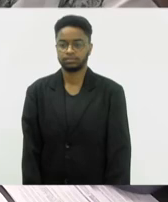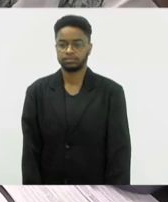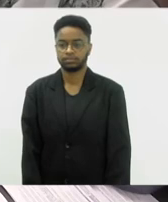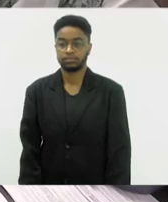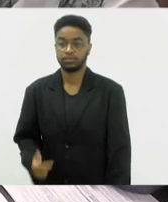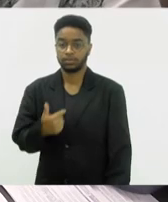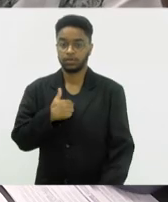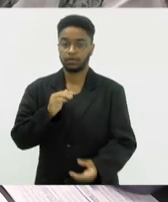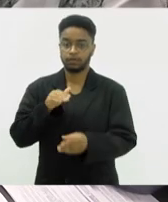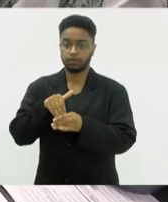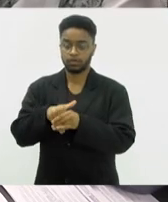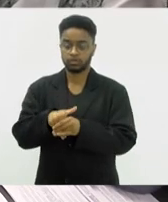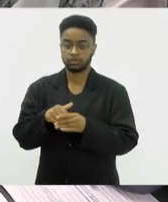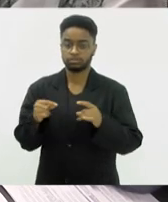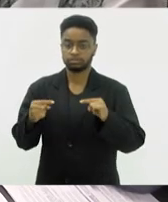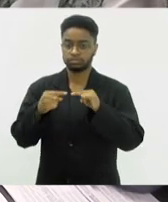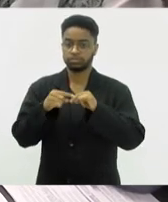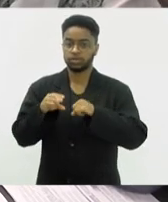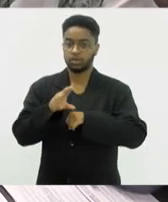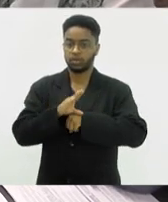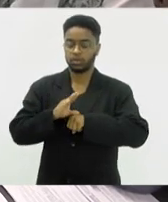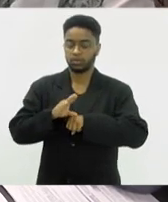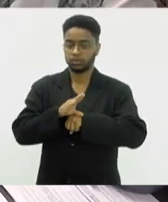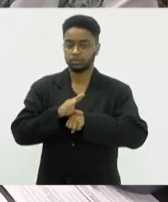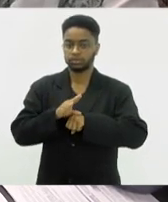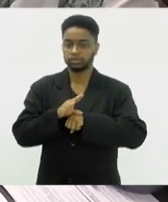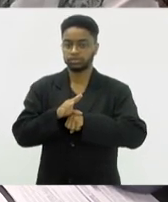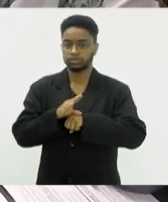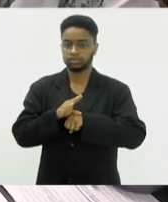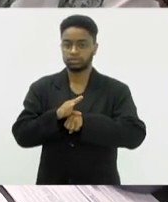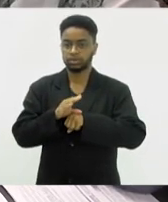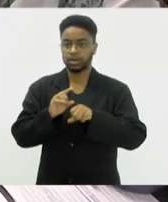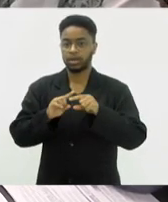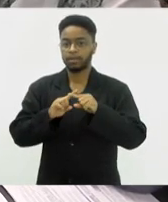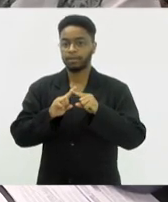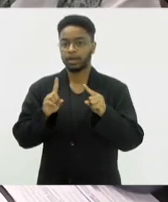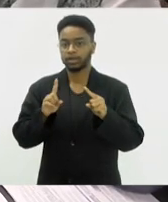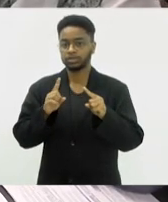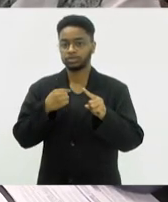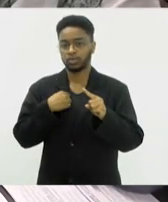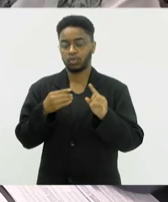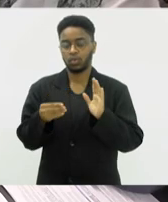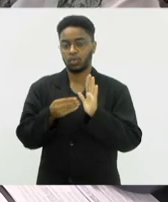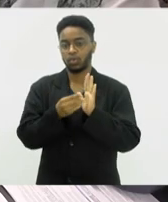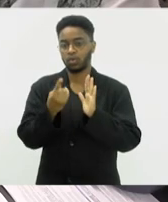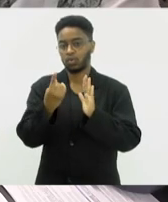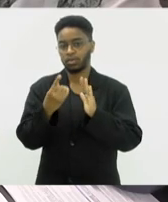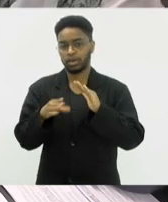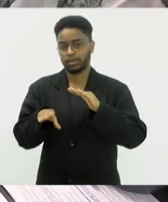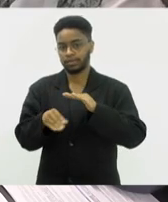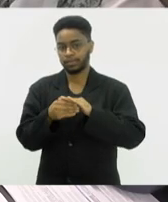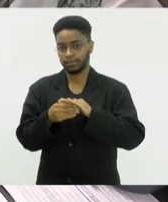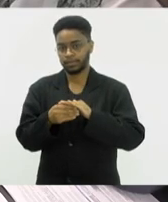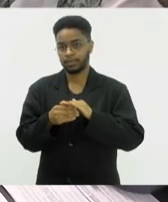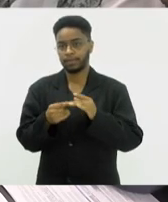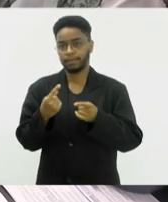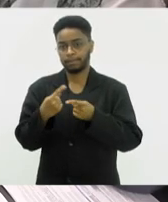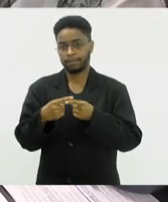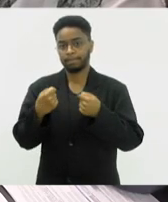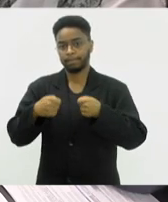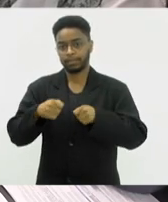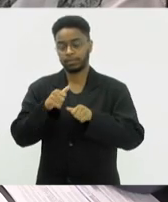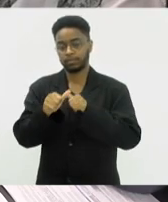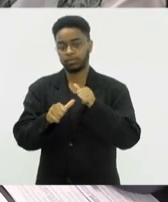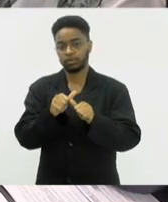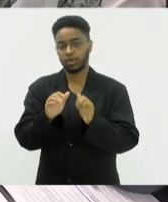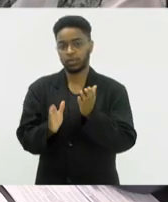votaria pela constitucionalidade com mais uma emenda, que eu tenho que também alterar o